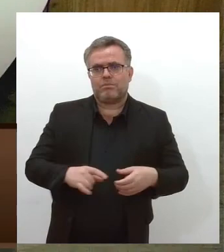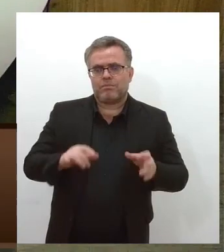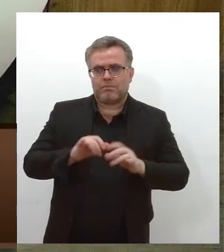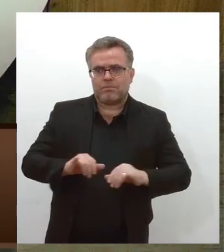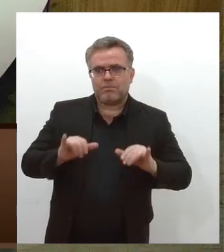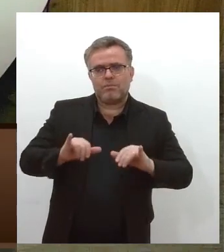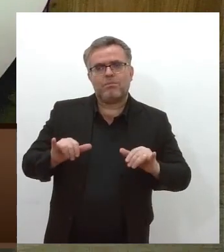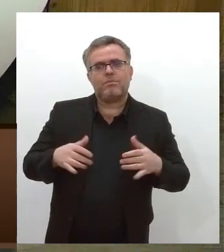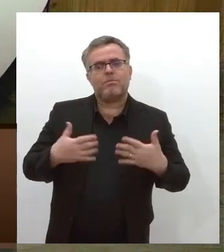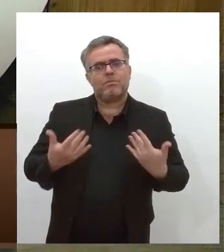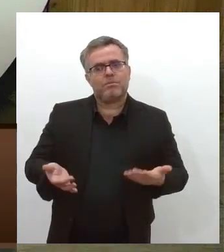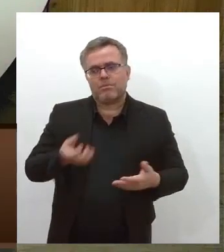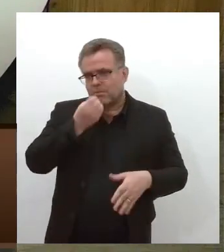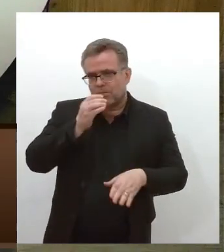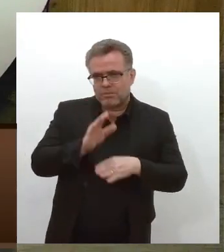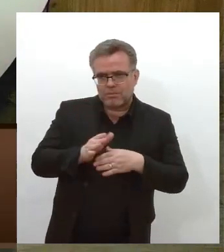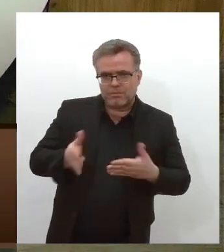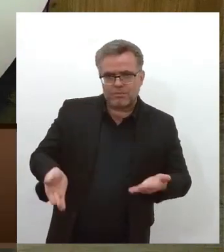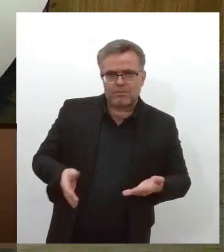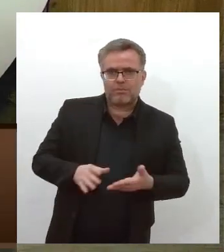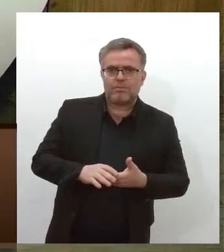tarde.